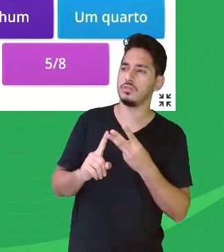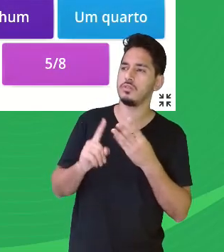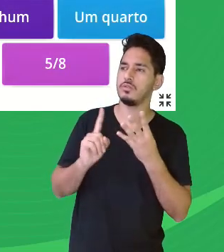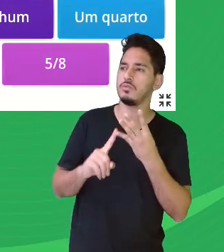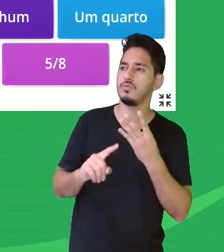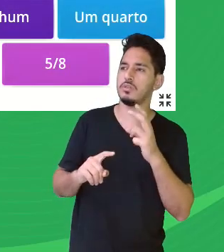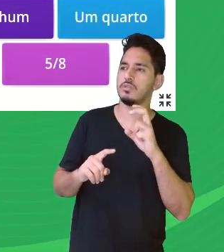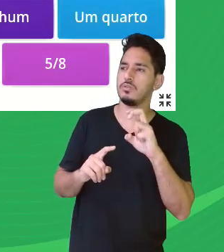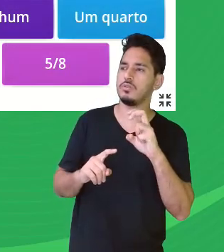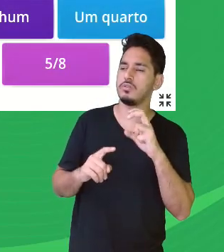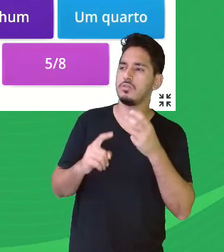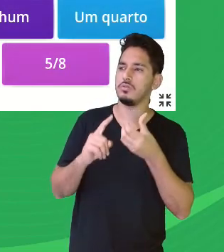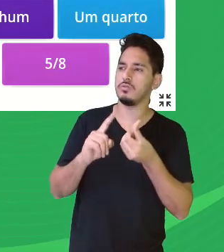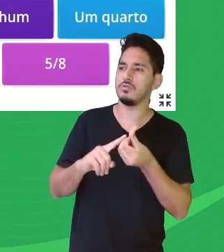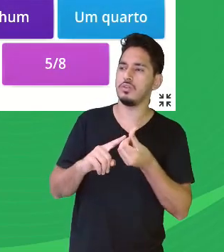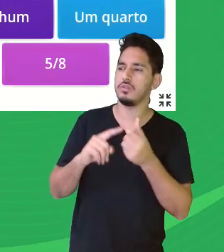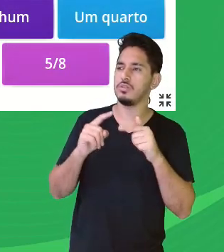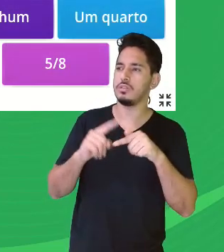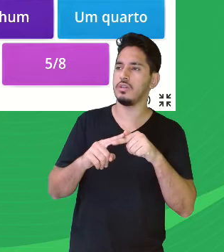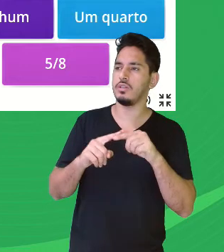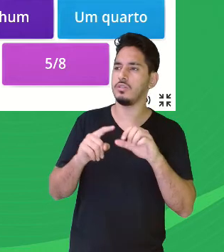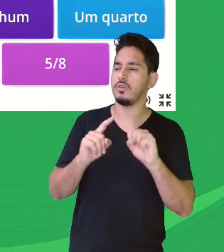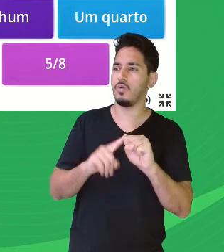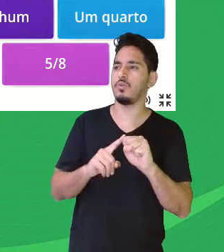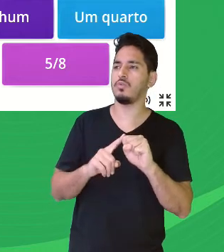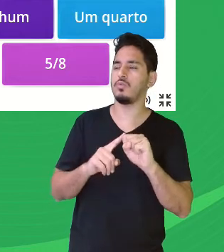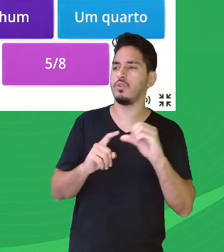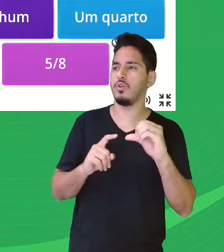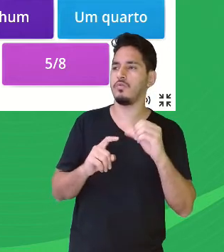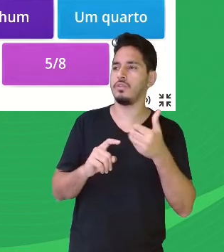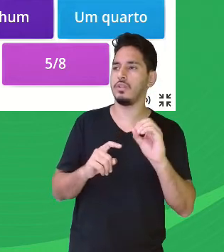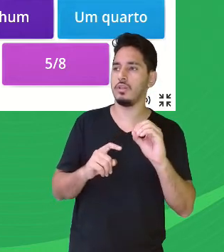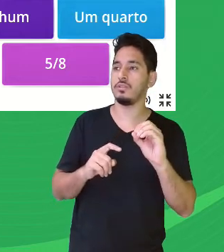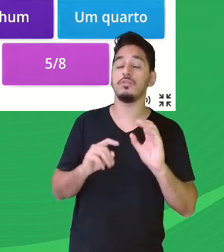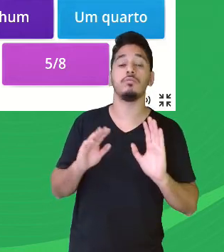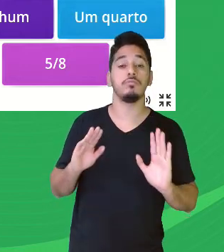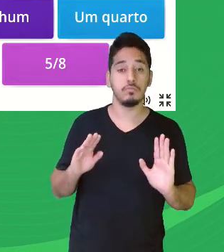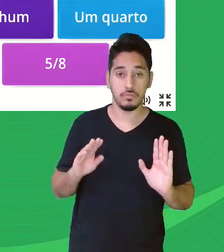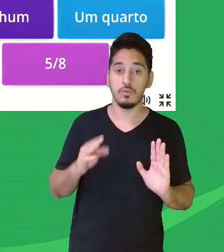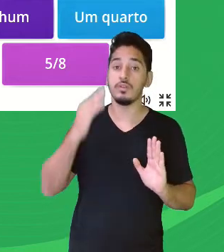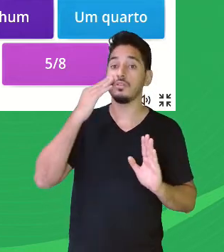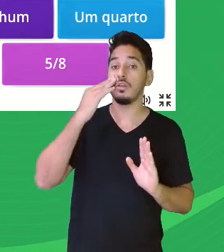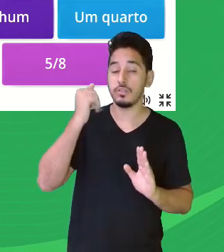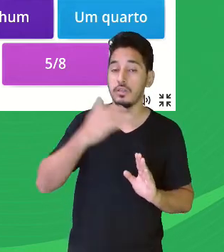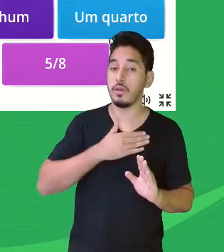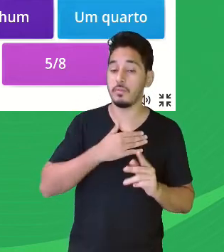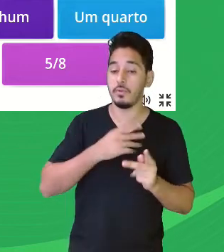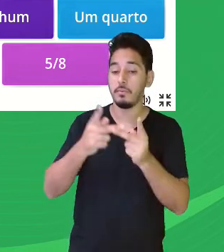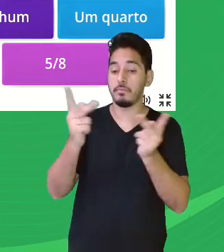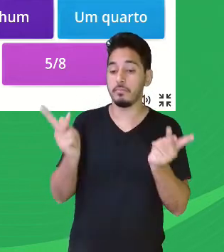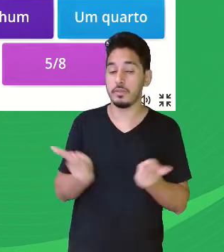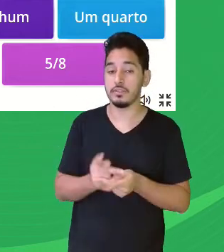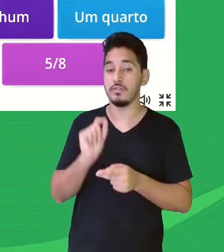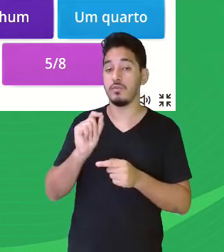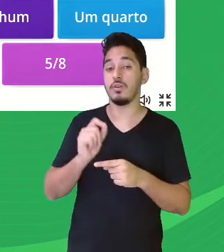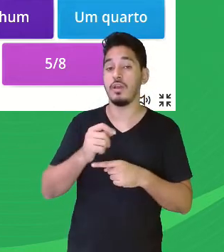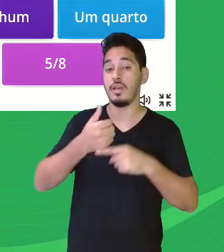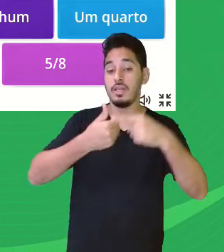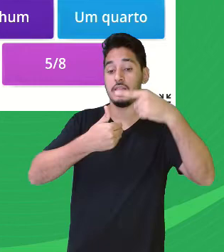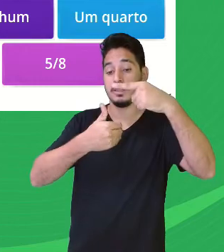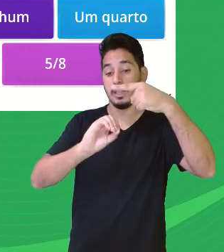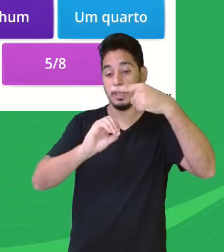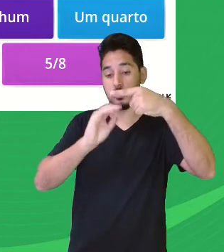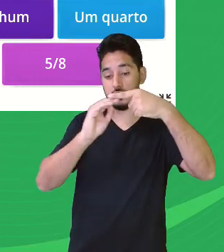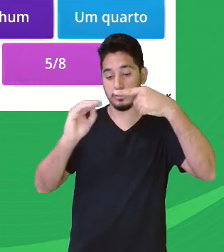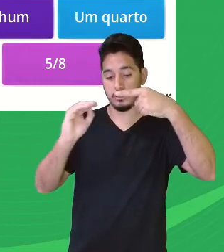2, 3, 4, 5, 6, 7, 8, 9, 10. Eu já sei que a minha pizza foi dividida em 10